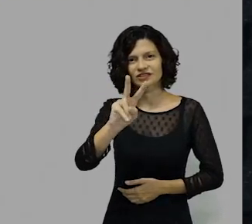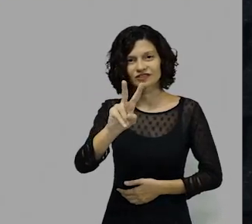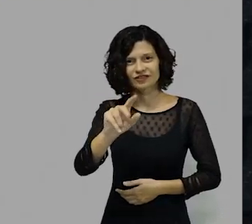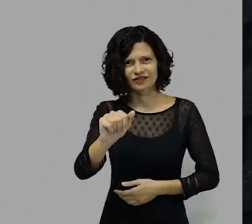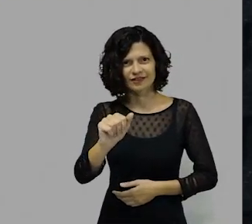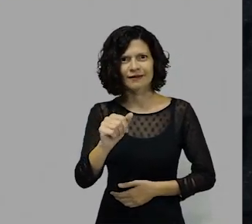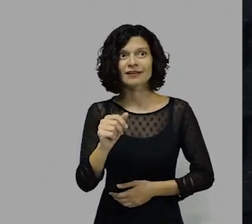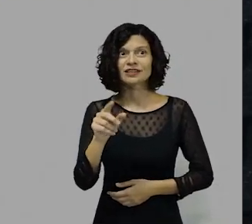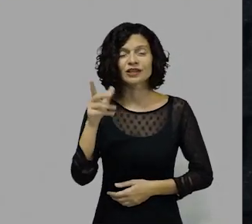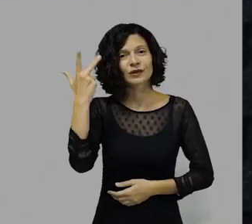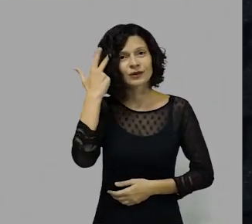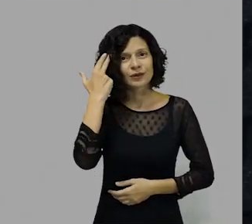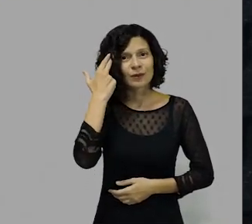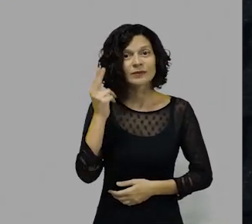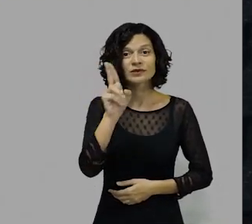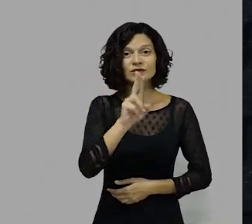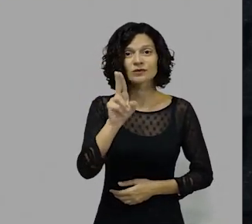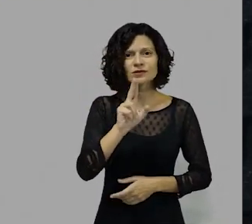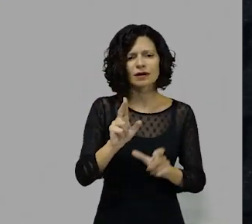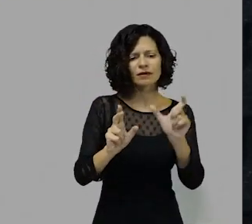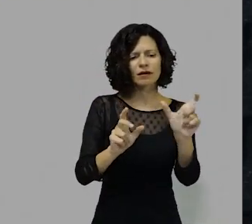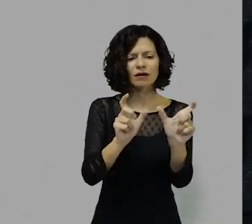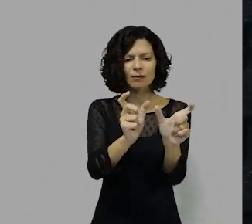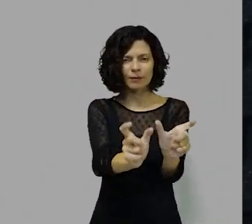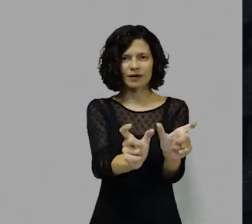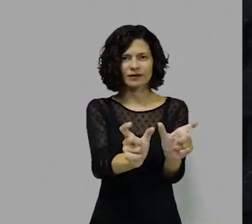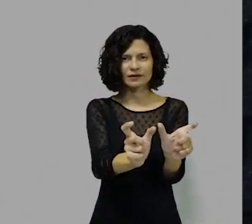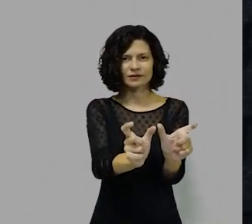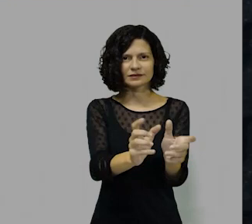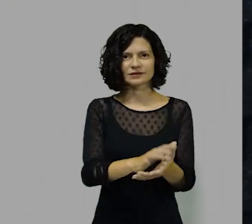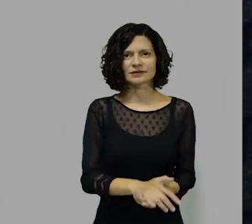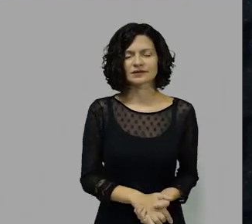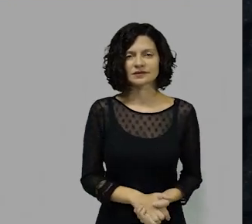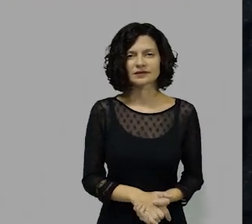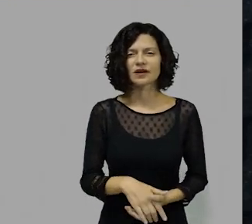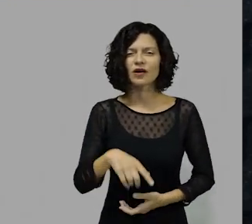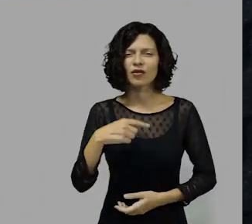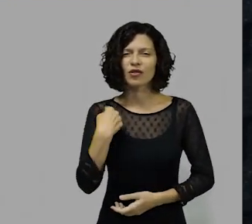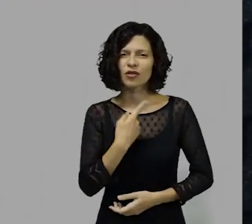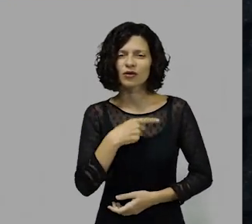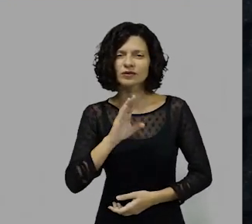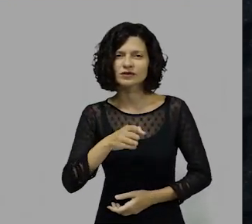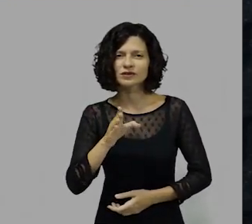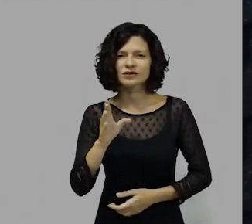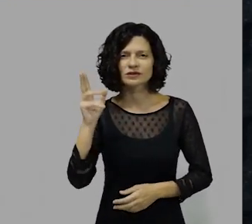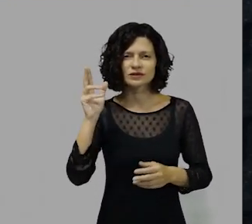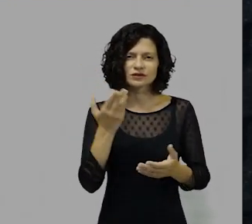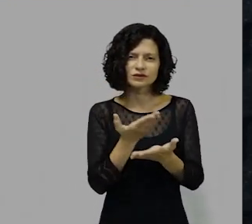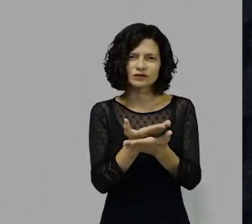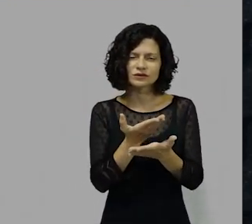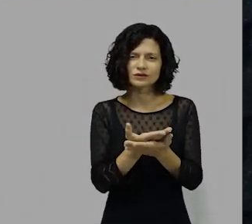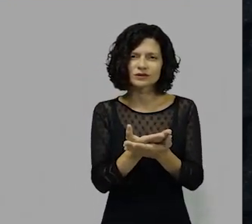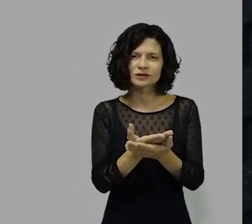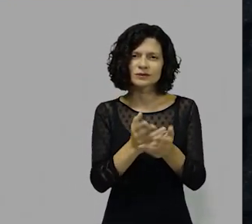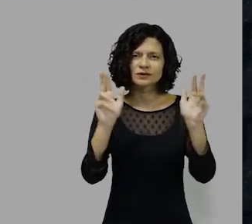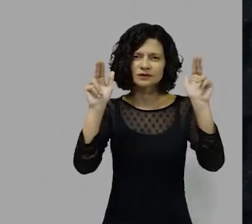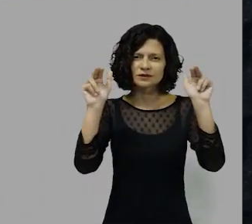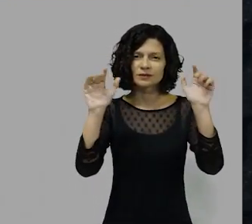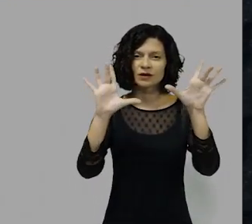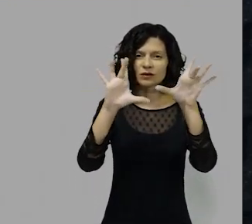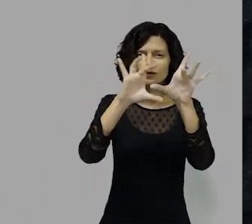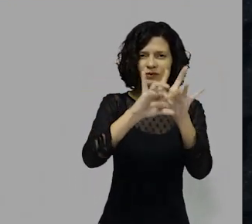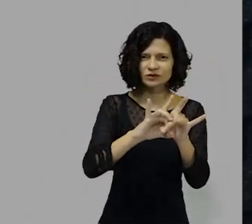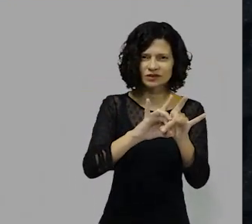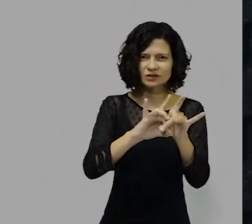Nós vimos na aula sobre conjunções que existem as conjunções correlatas, que são aquelas conjunções que aparecem sempre em